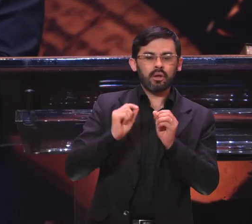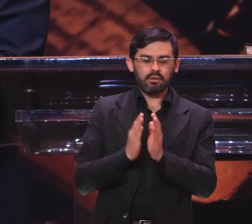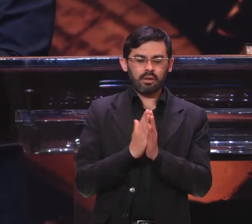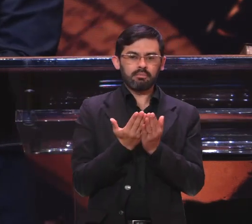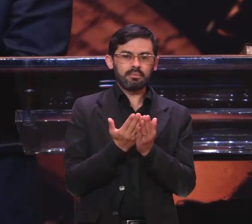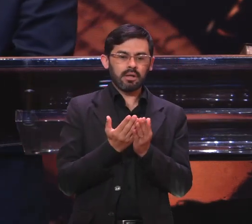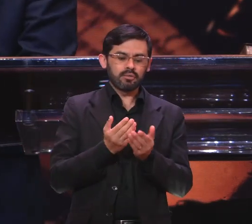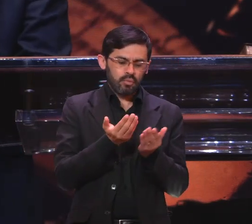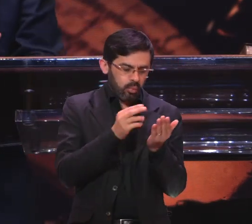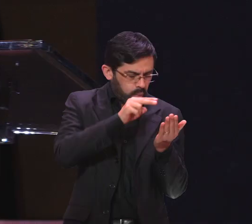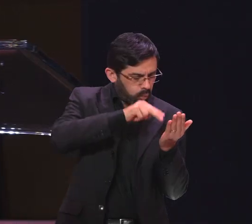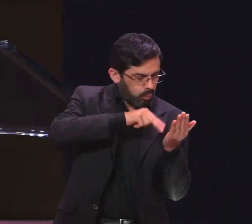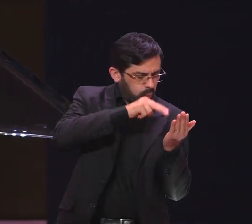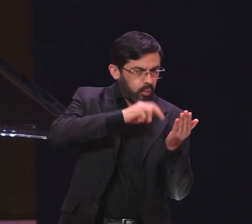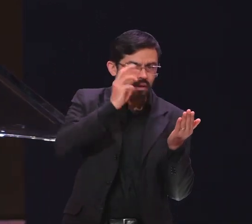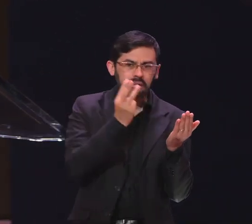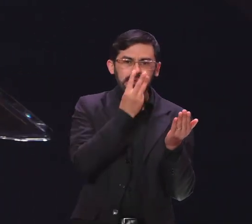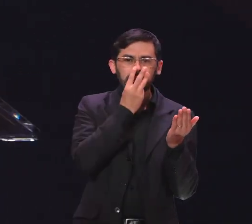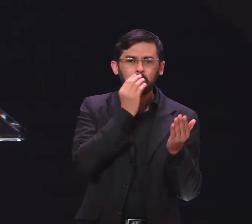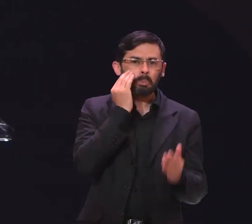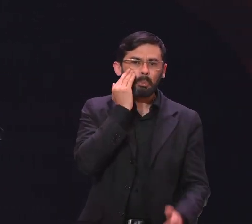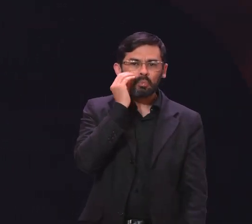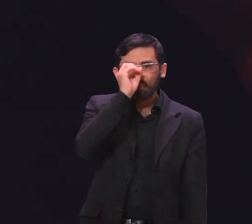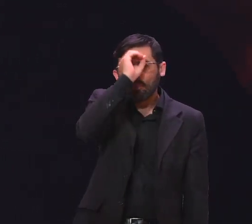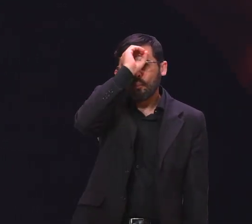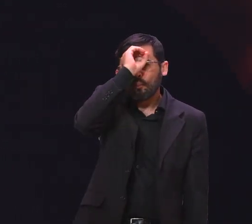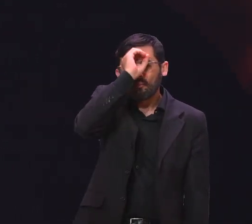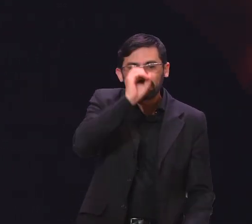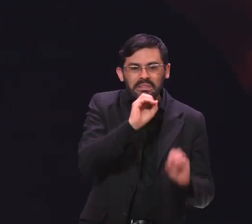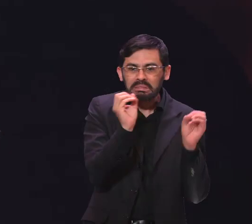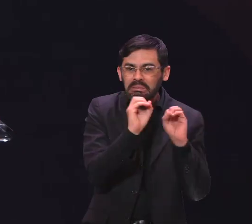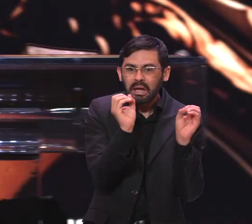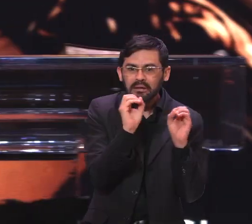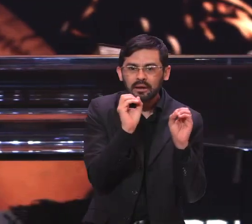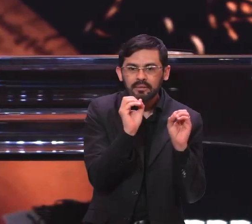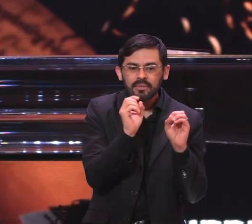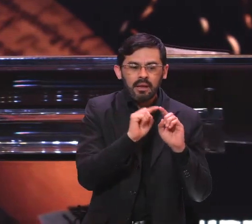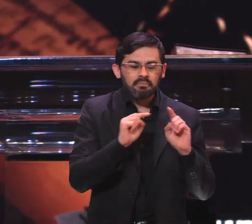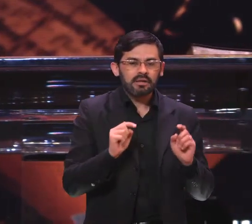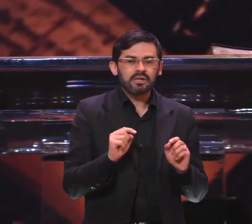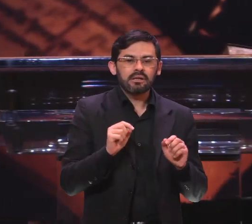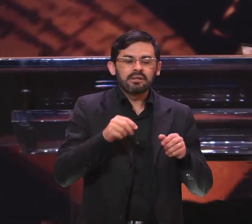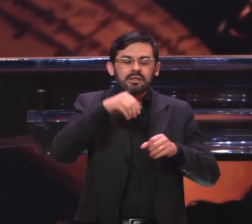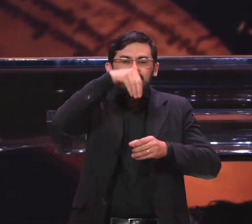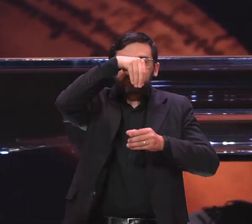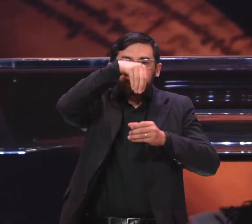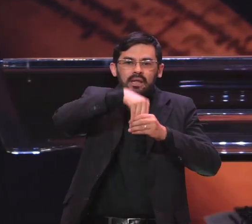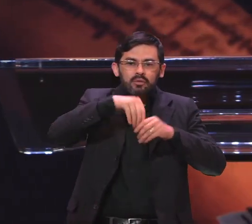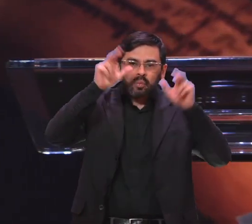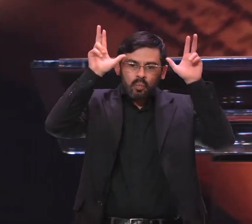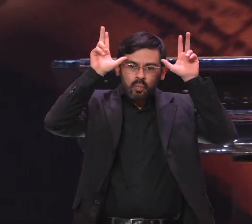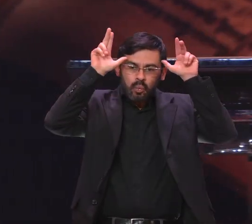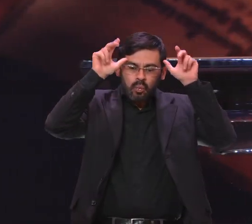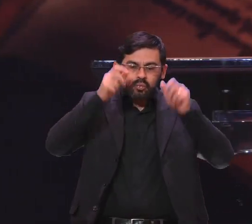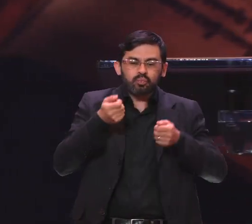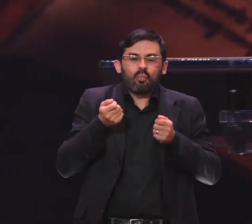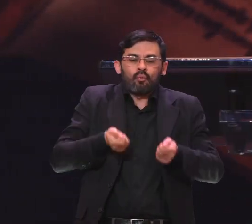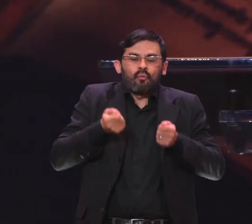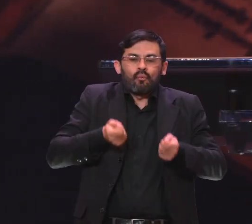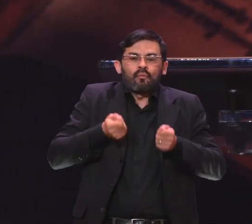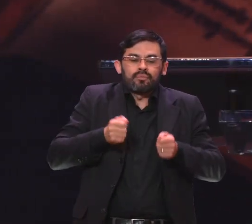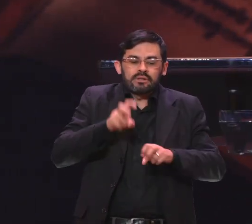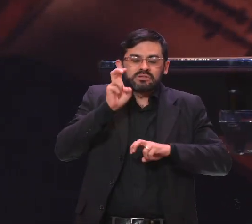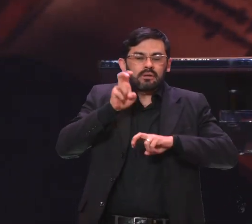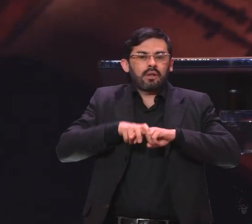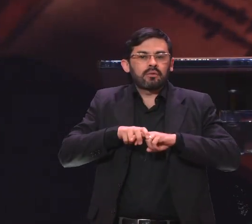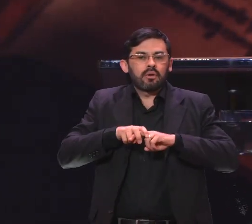mão, lendo Isaías sem entender o que lia. E ele está na sua carruagem lendo, mas